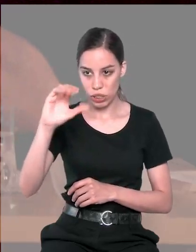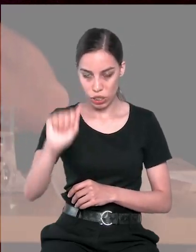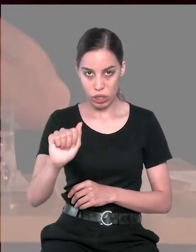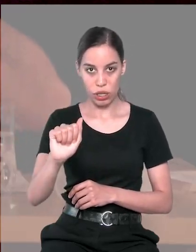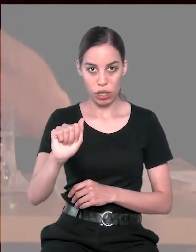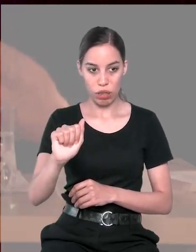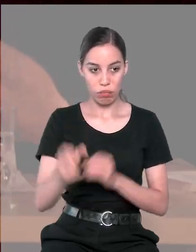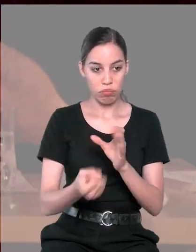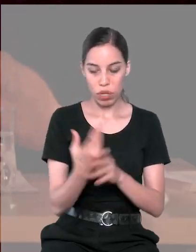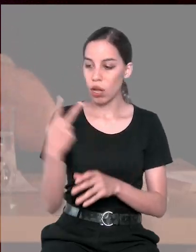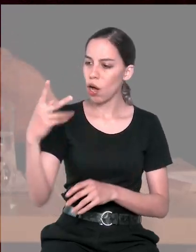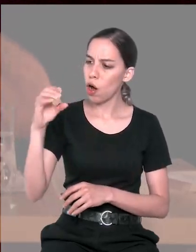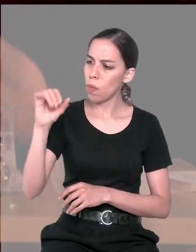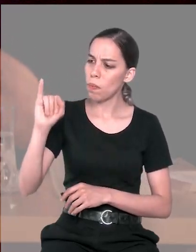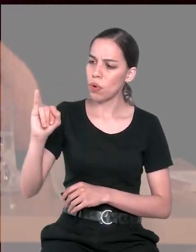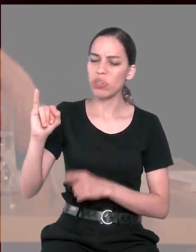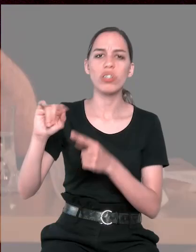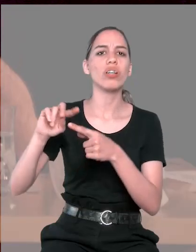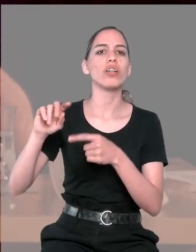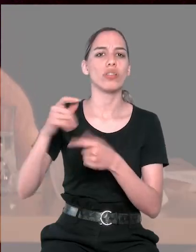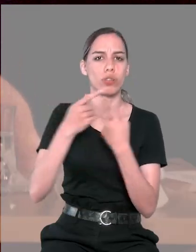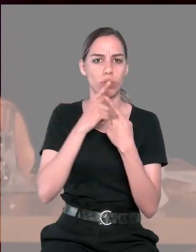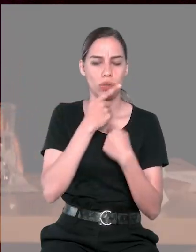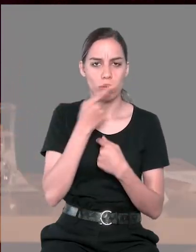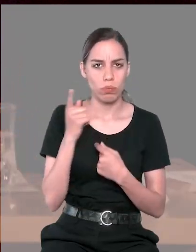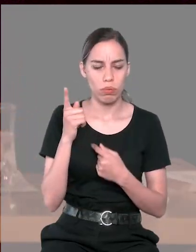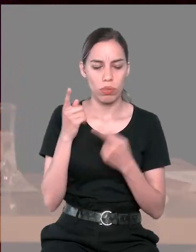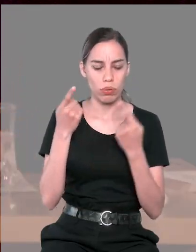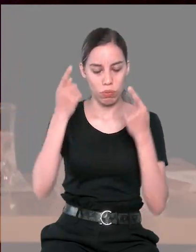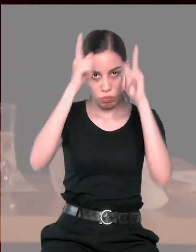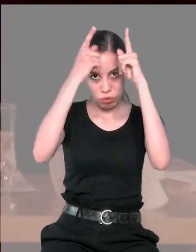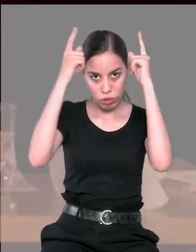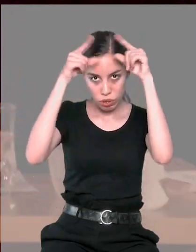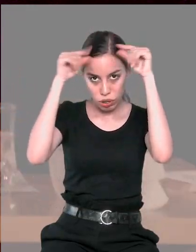palavra grega poien, que nada mais quer dizer do que fazer.